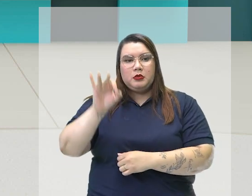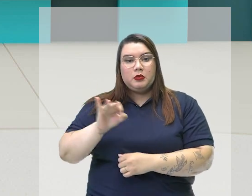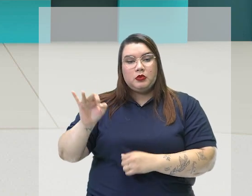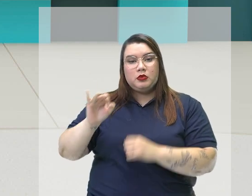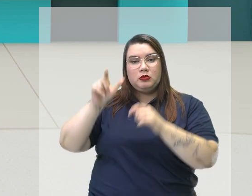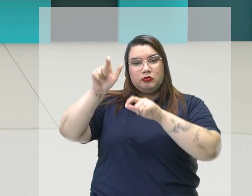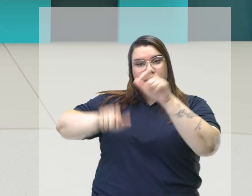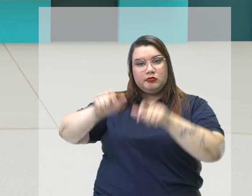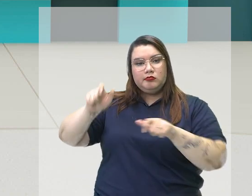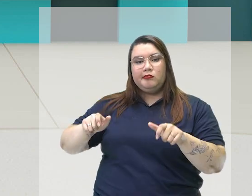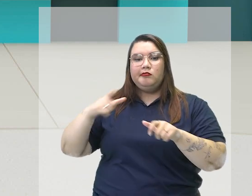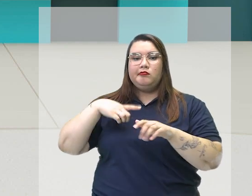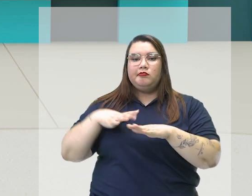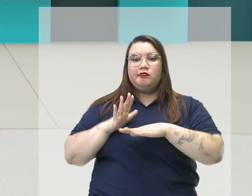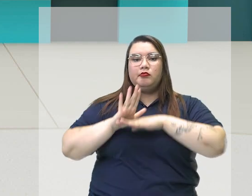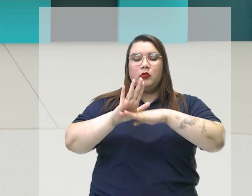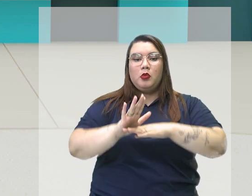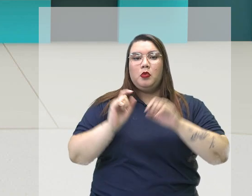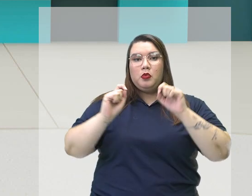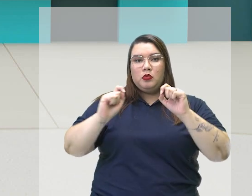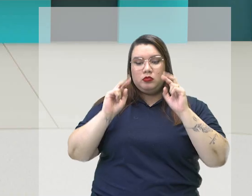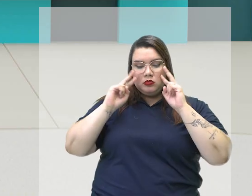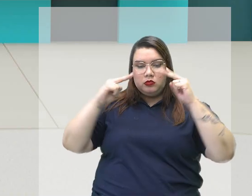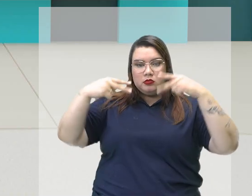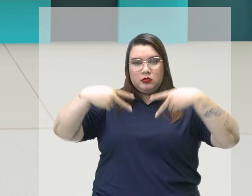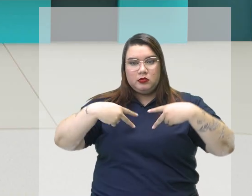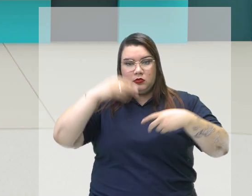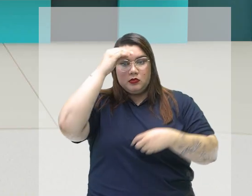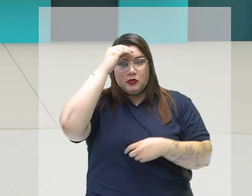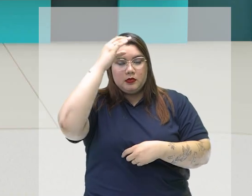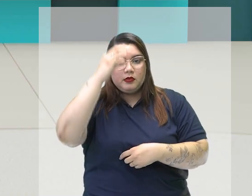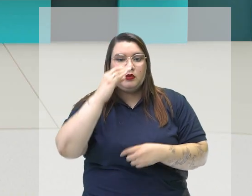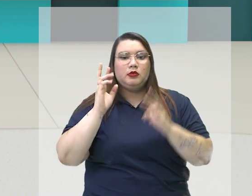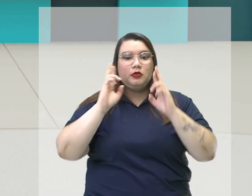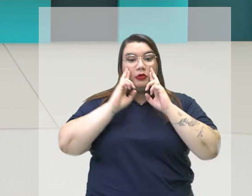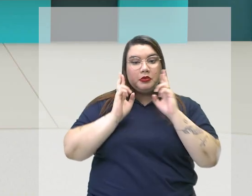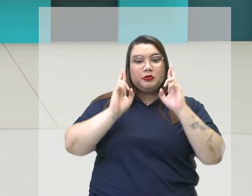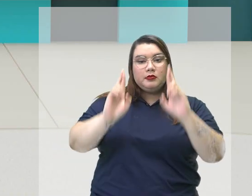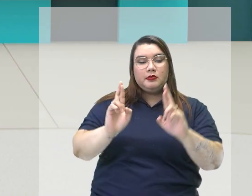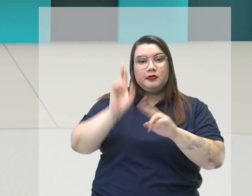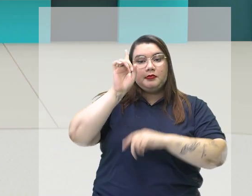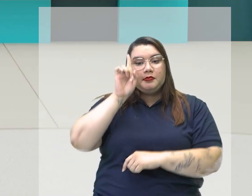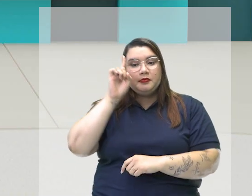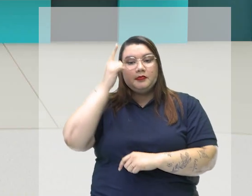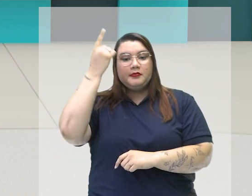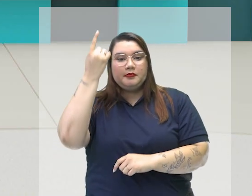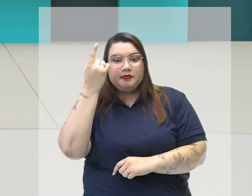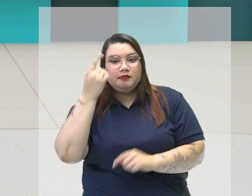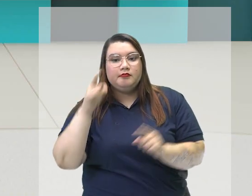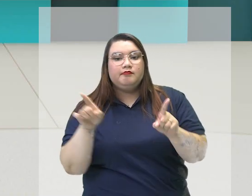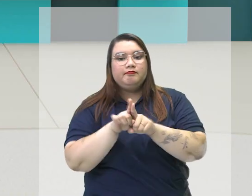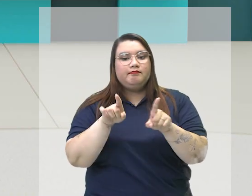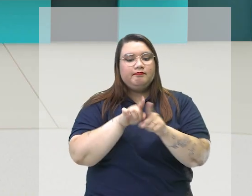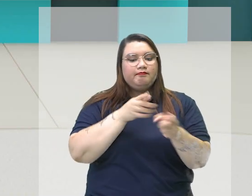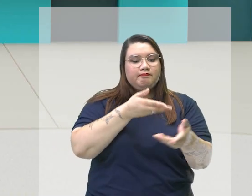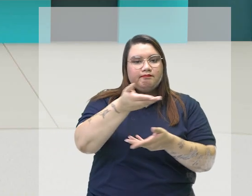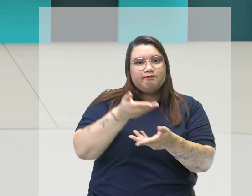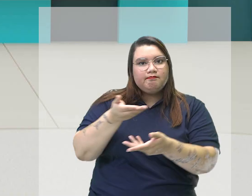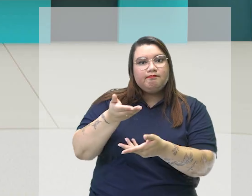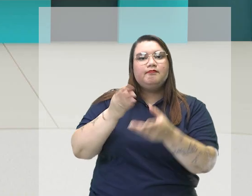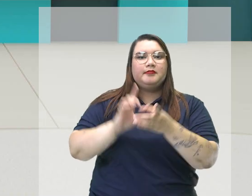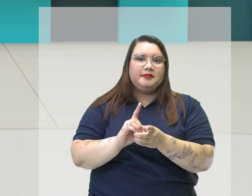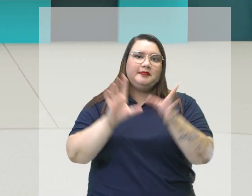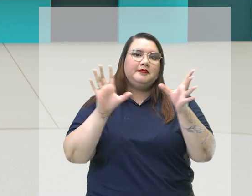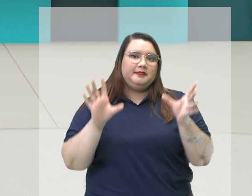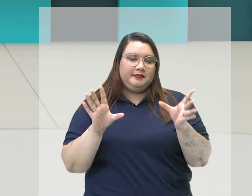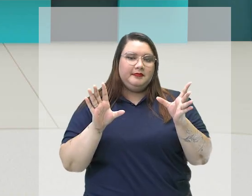desenvolvimento integral dos sujeitos, favorecendo o autoconhecimento, o respeito, a